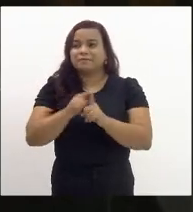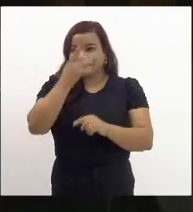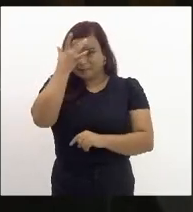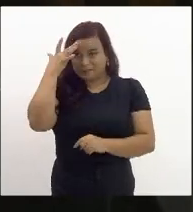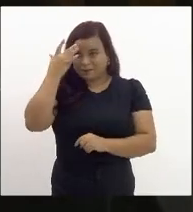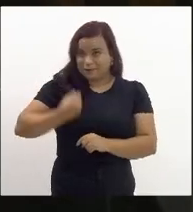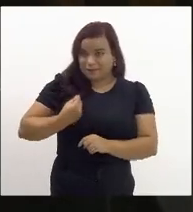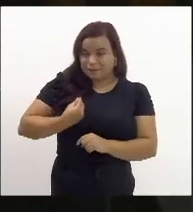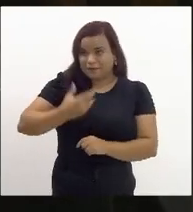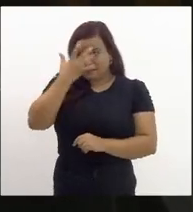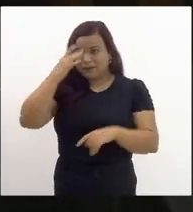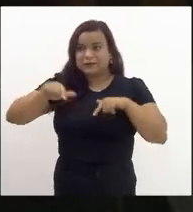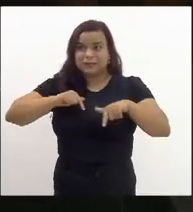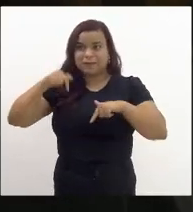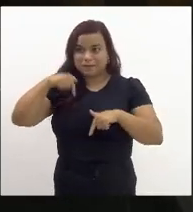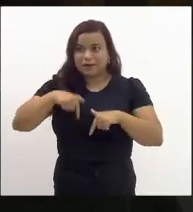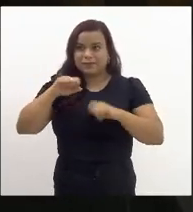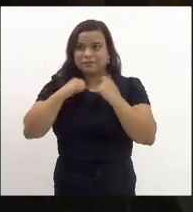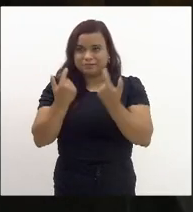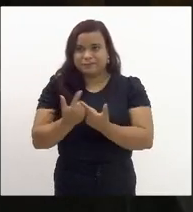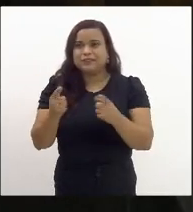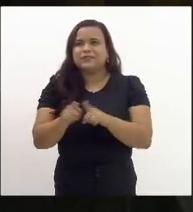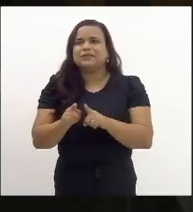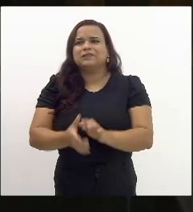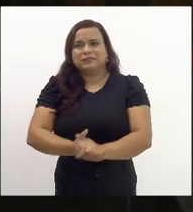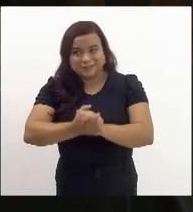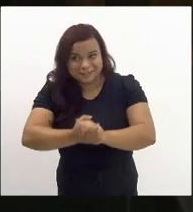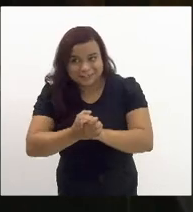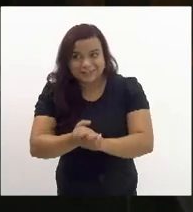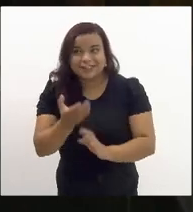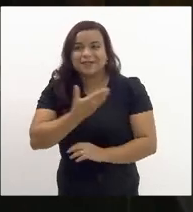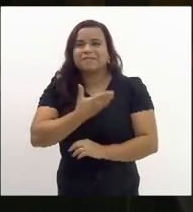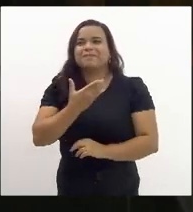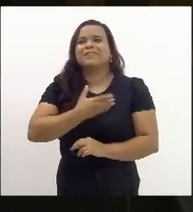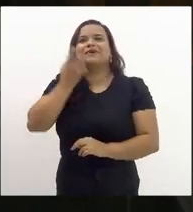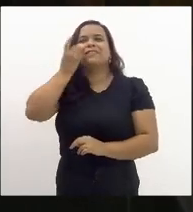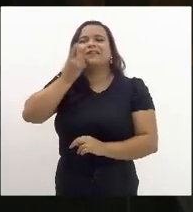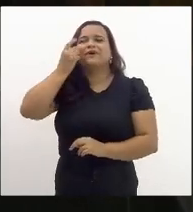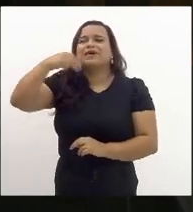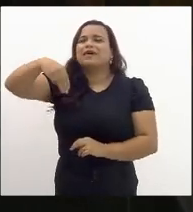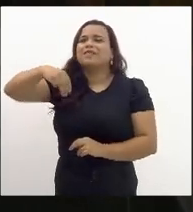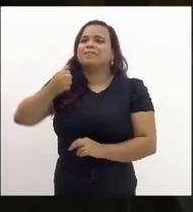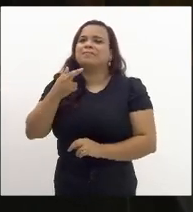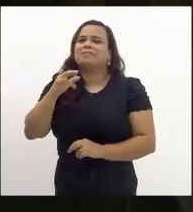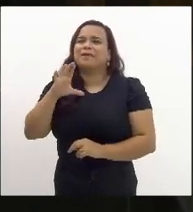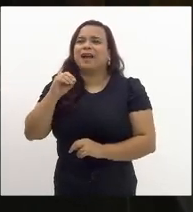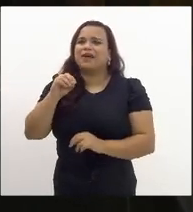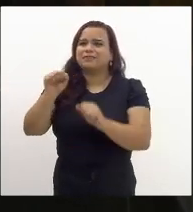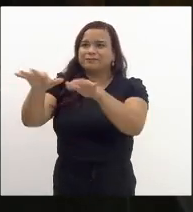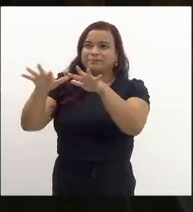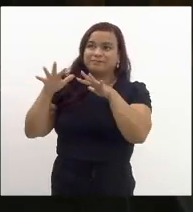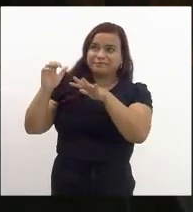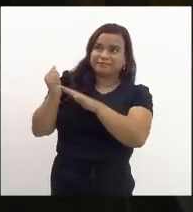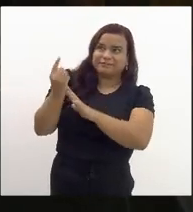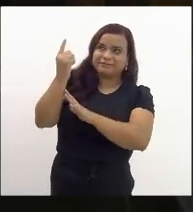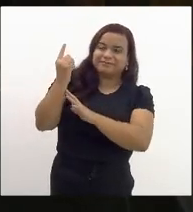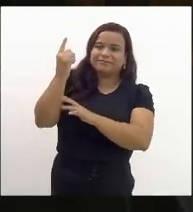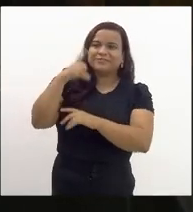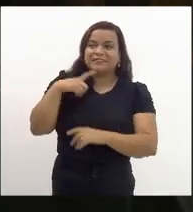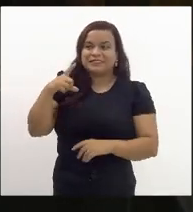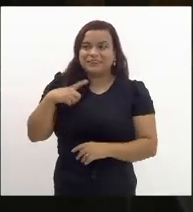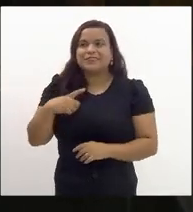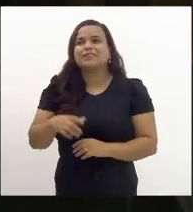da casa. Quero saudar ao meu amigo deputado Márcio Gualberto, que se encontra aqui nas galerias, junto com